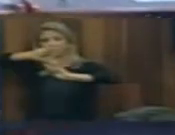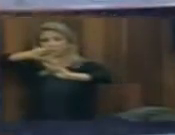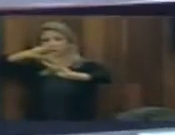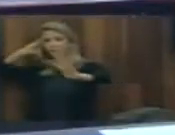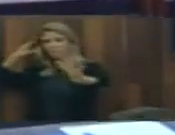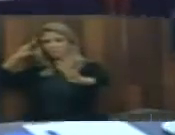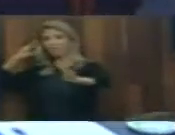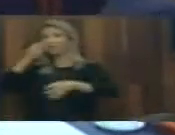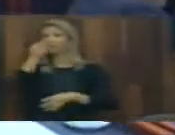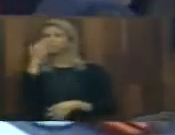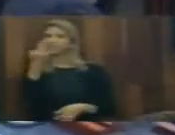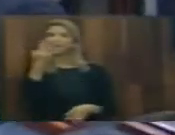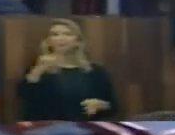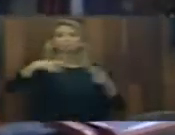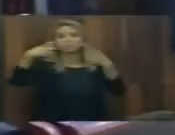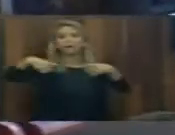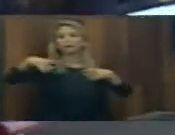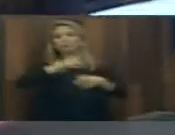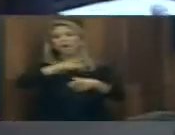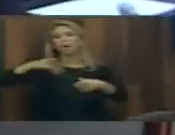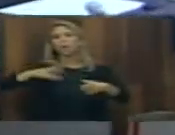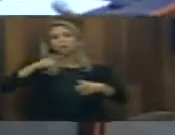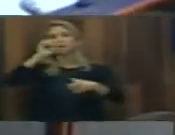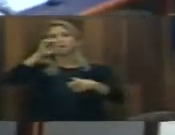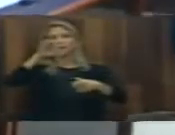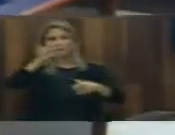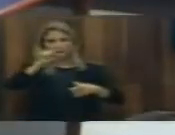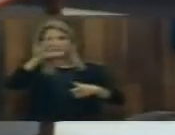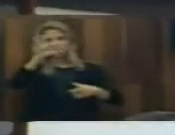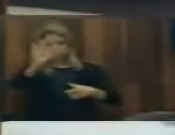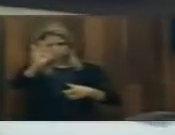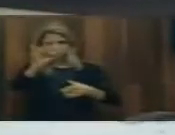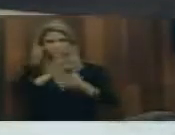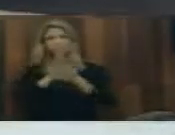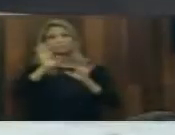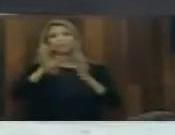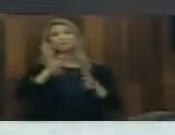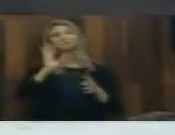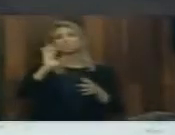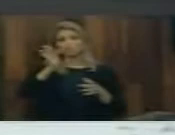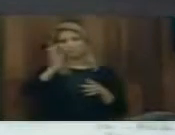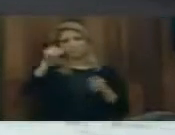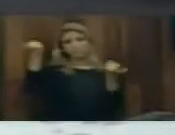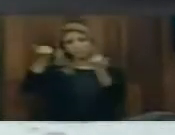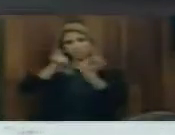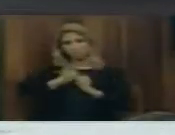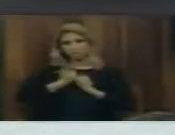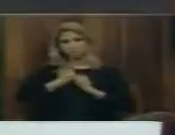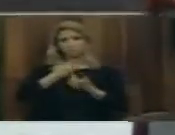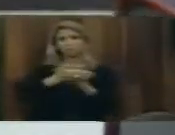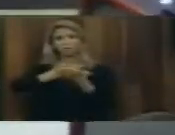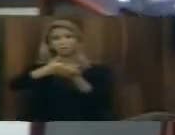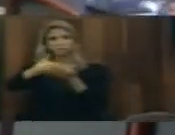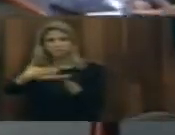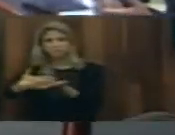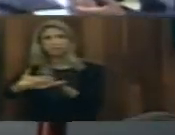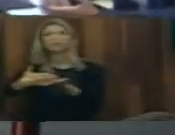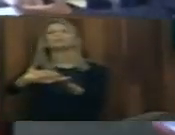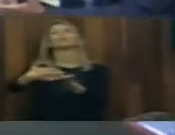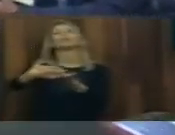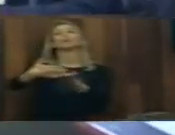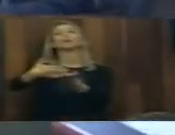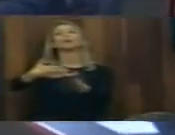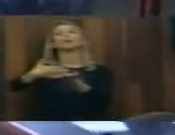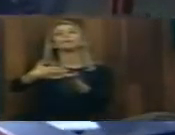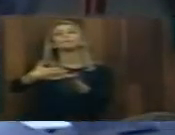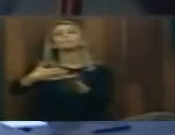acordado que parcialmente, até chegar o cadastramento de todos, aonde serão marcadas as consultas,